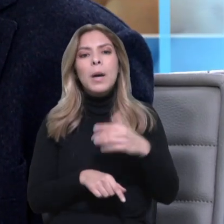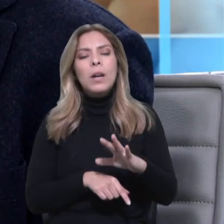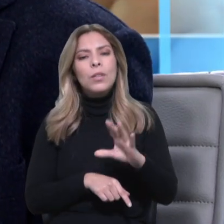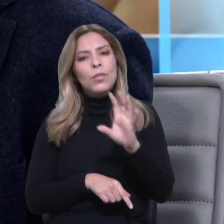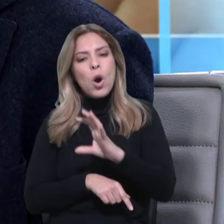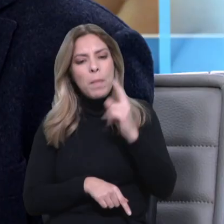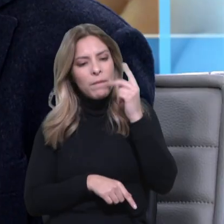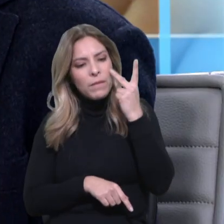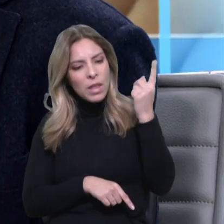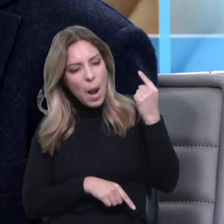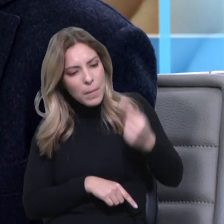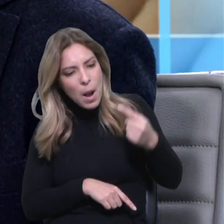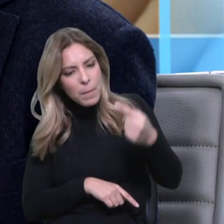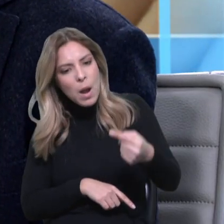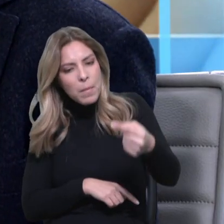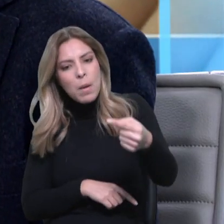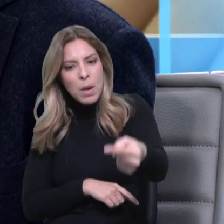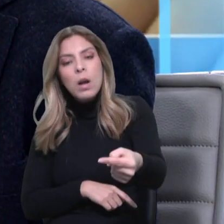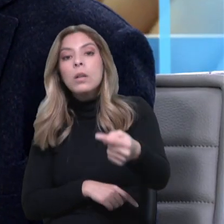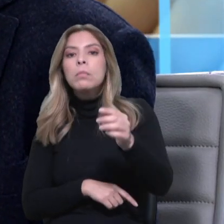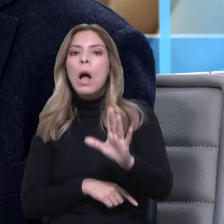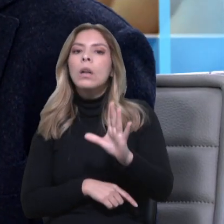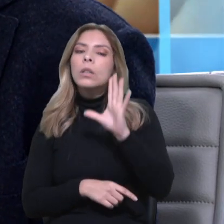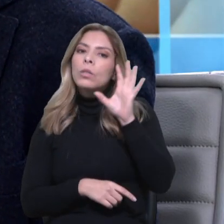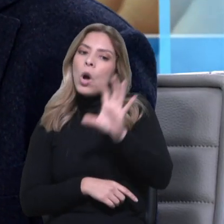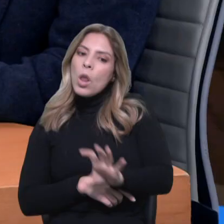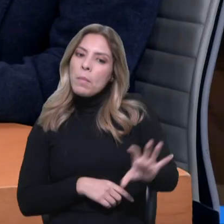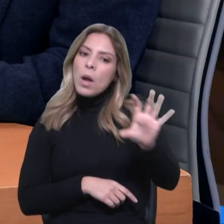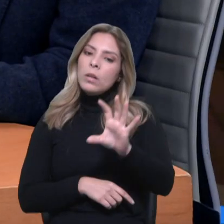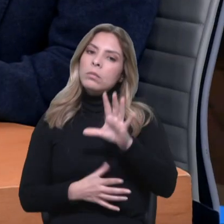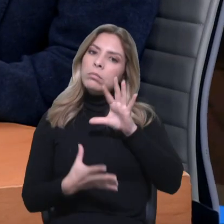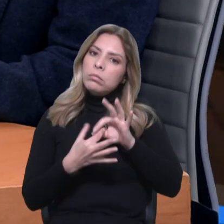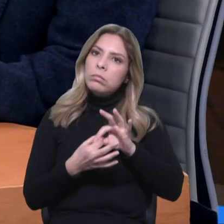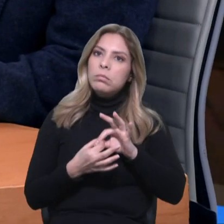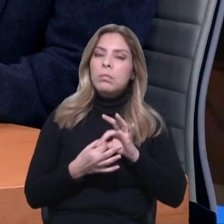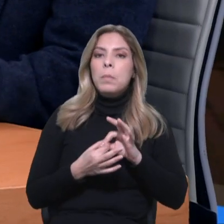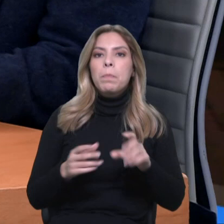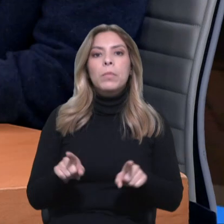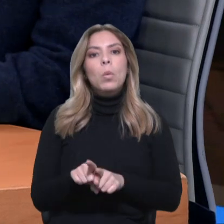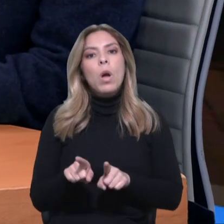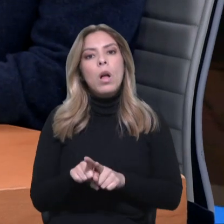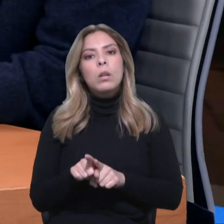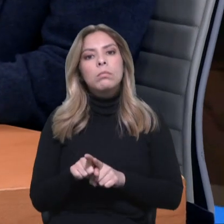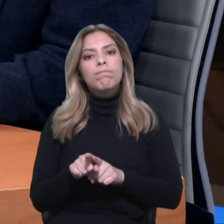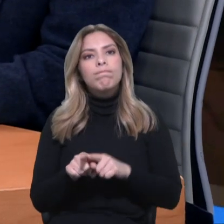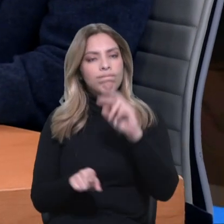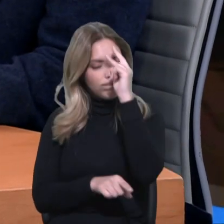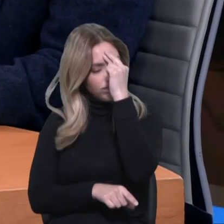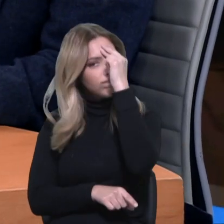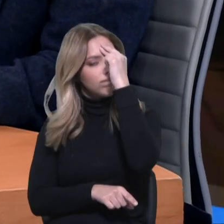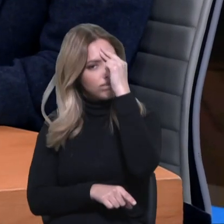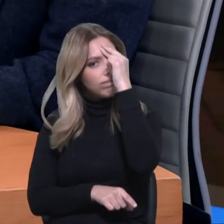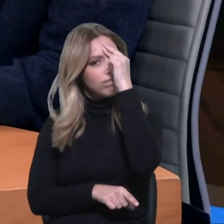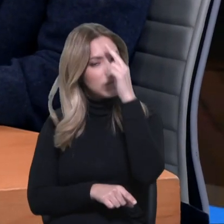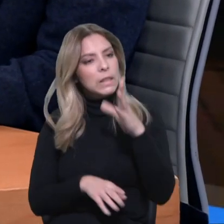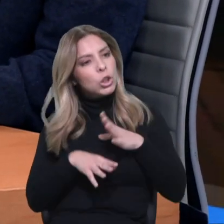no dia-a-dia, não é? Esta é uma densidade que Jesus Cristo aporta, de certeza, a cada um